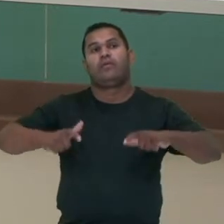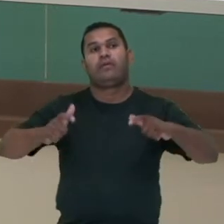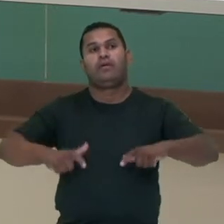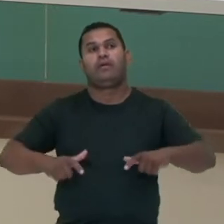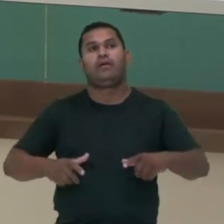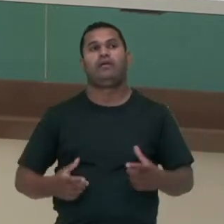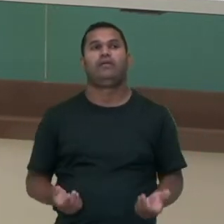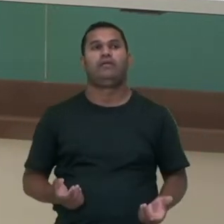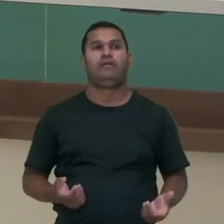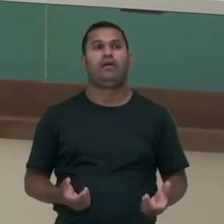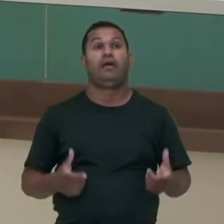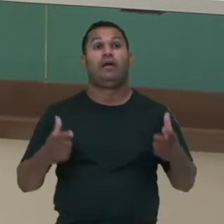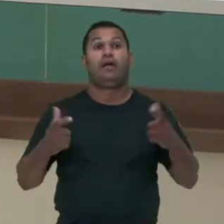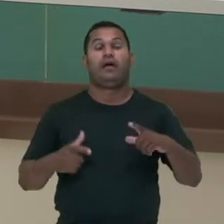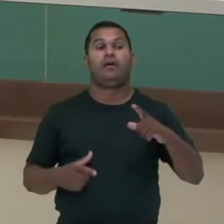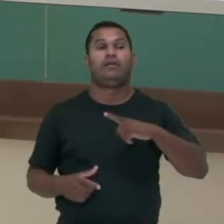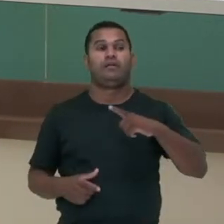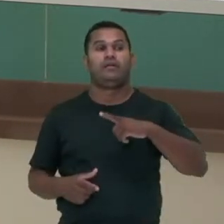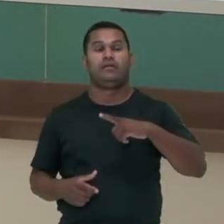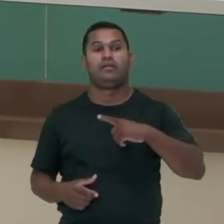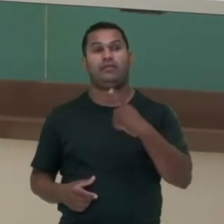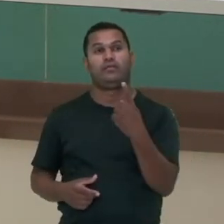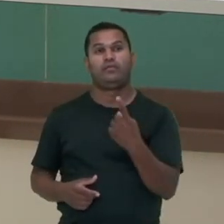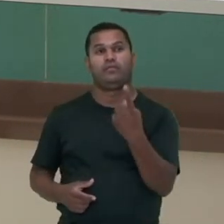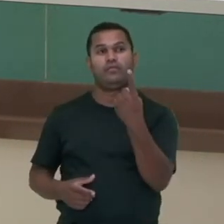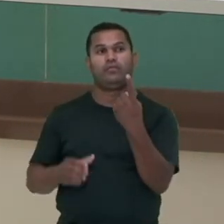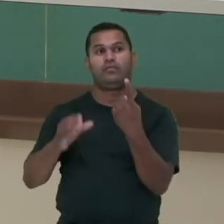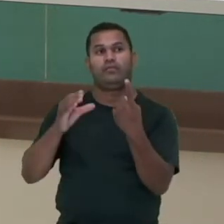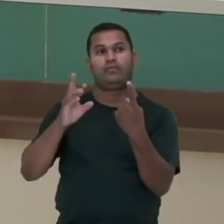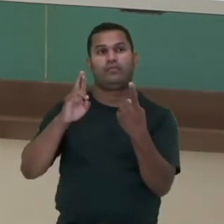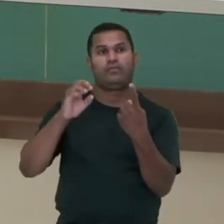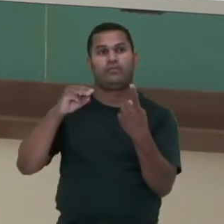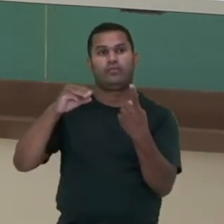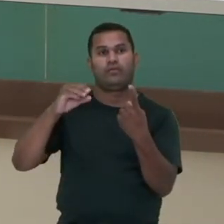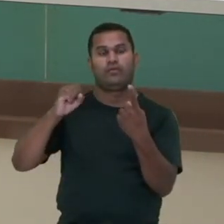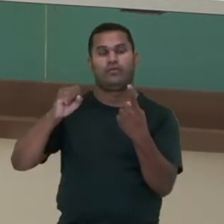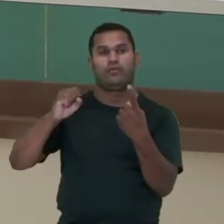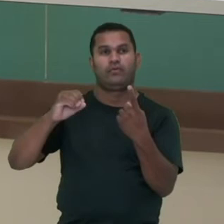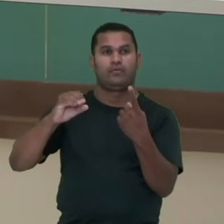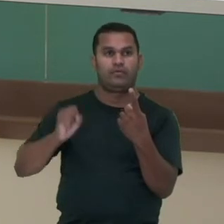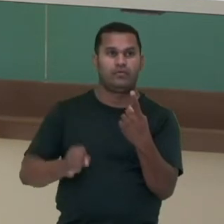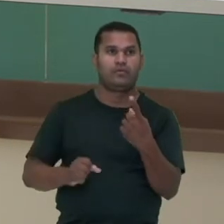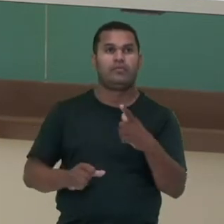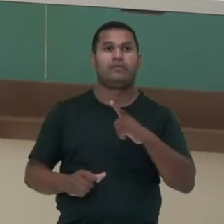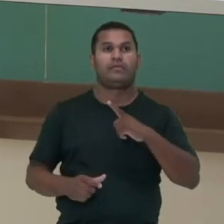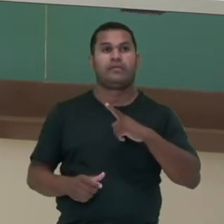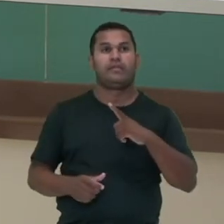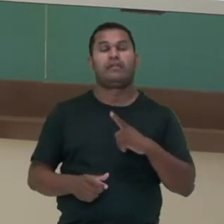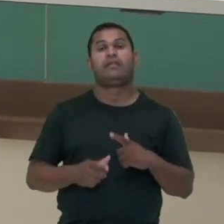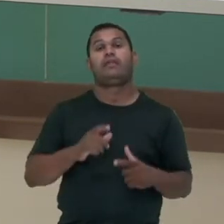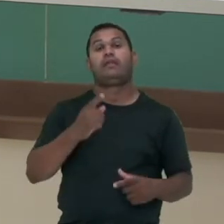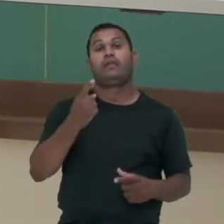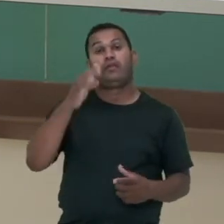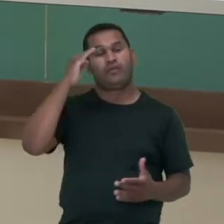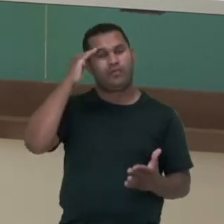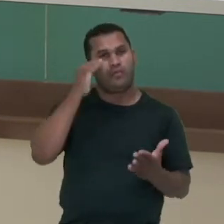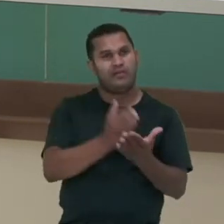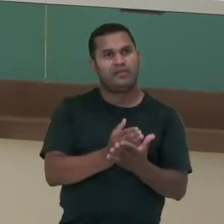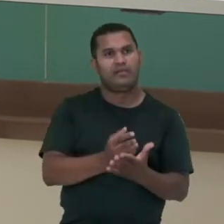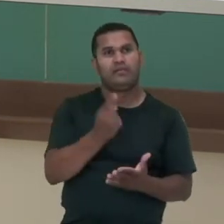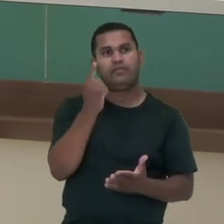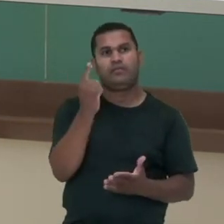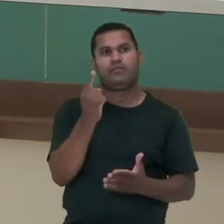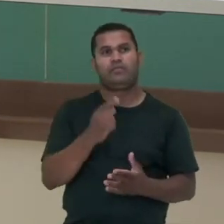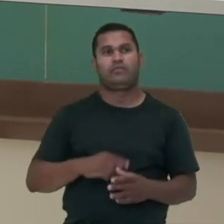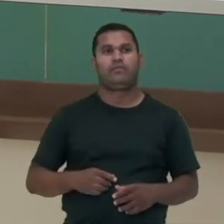gene deve se situar no cromossomo, tá? Obedecendo a uma disposição linear desses cromossomos ali. O